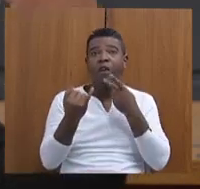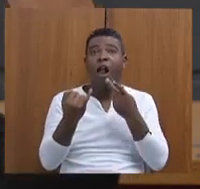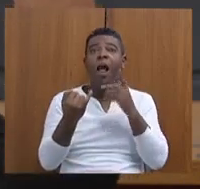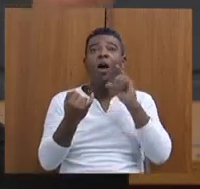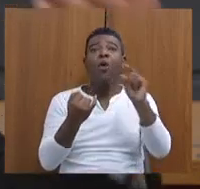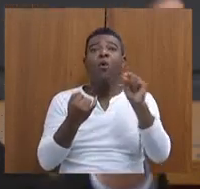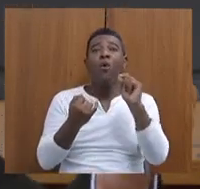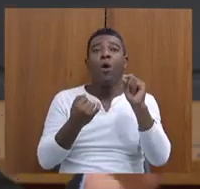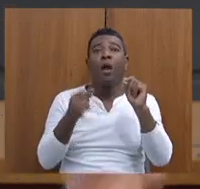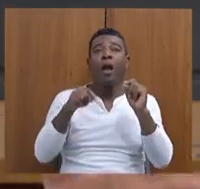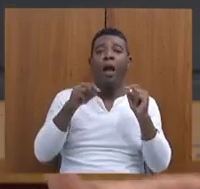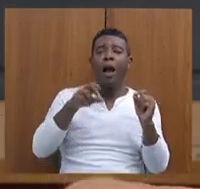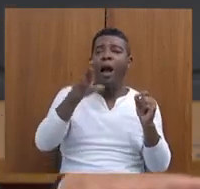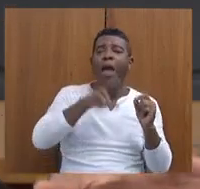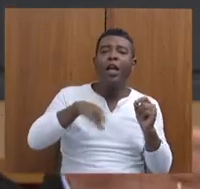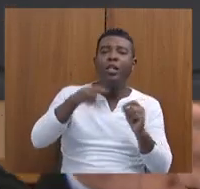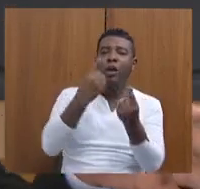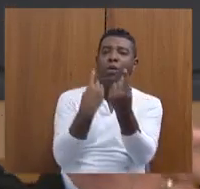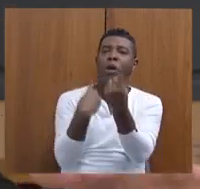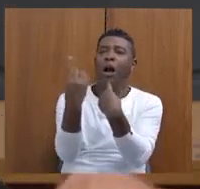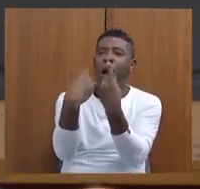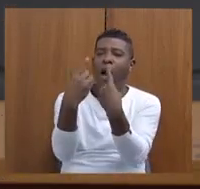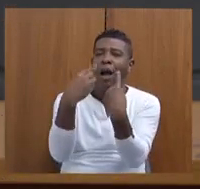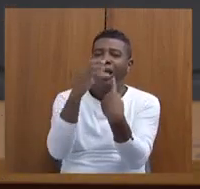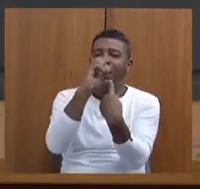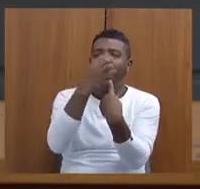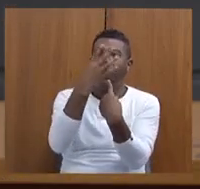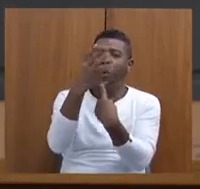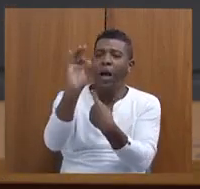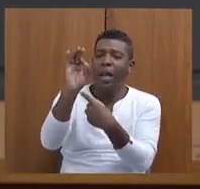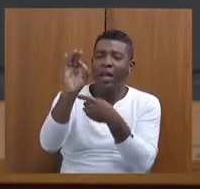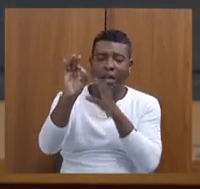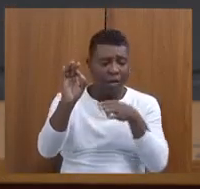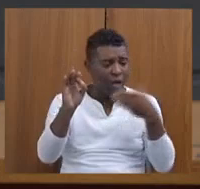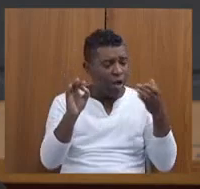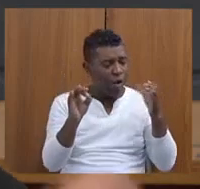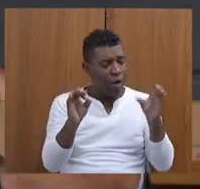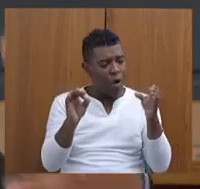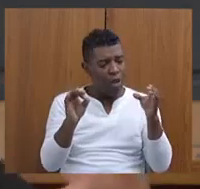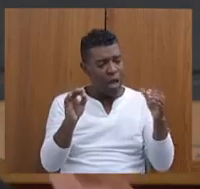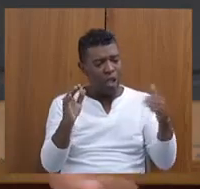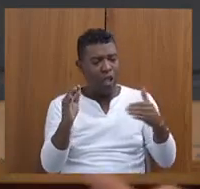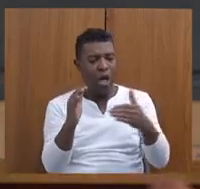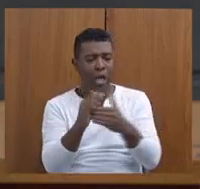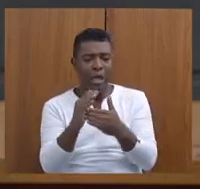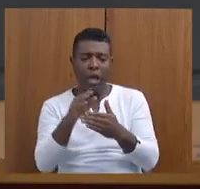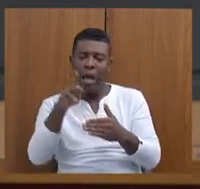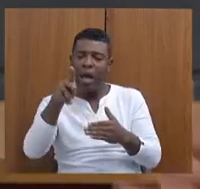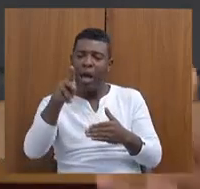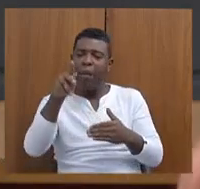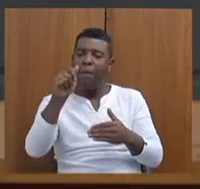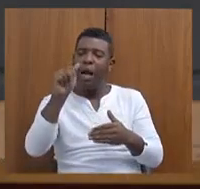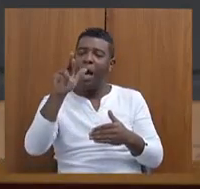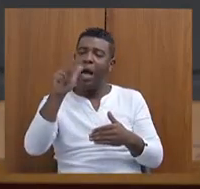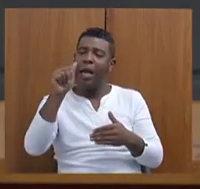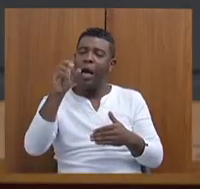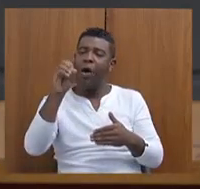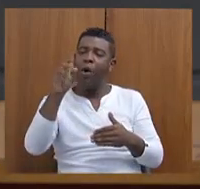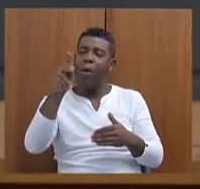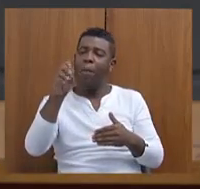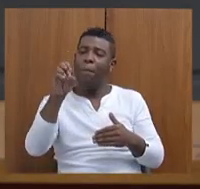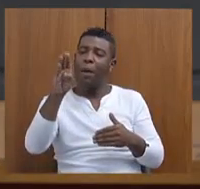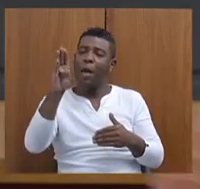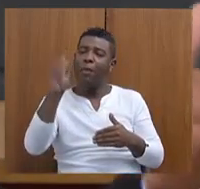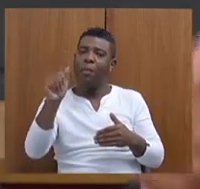da 040 que compreende Contagem até Paraopeba uma região também muito promissora